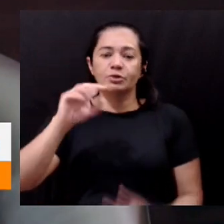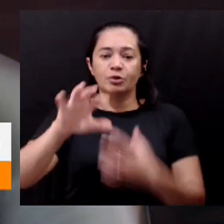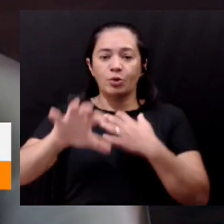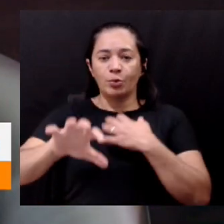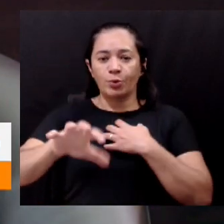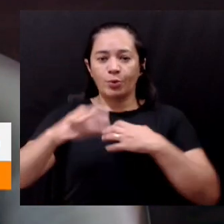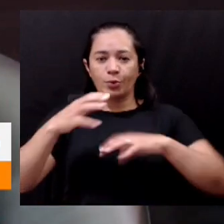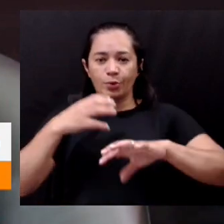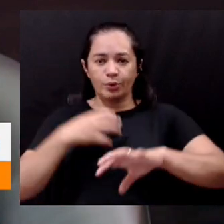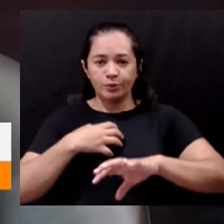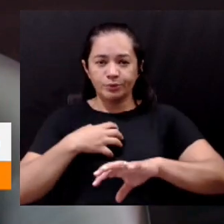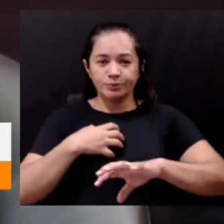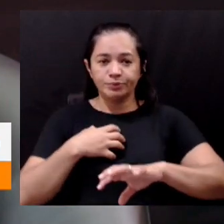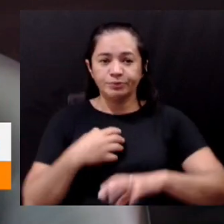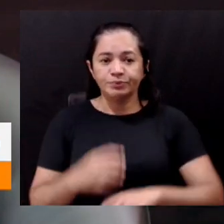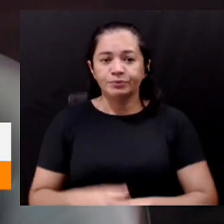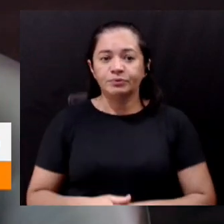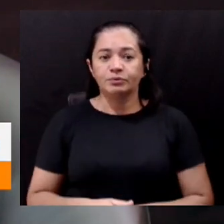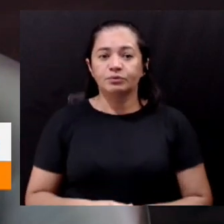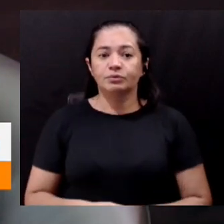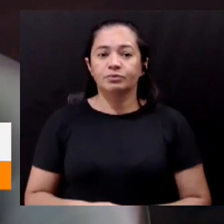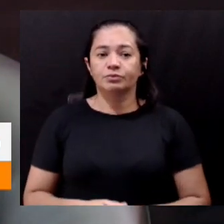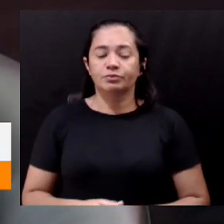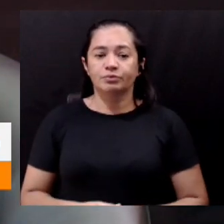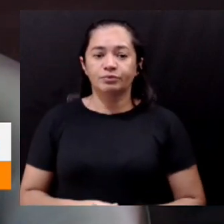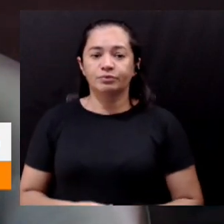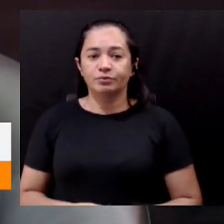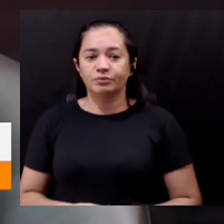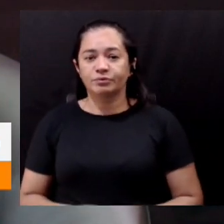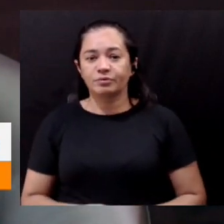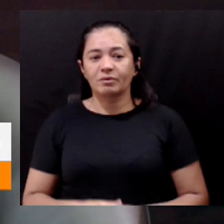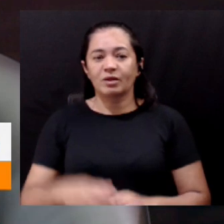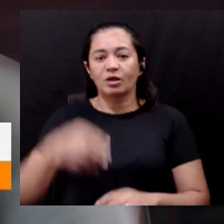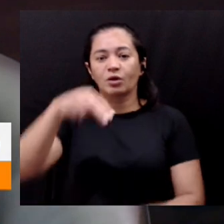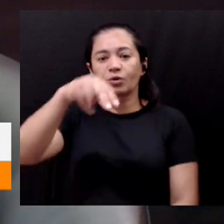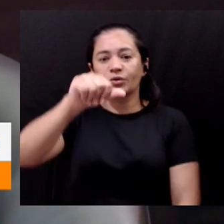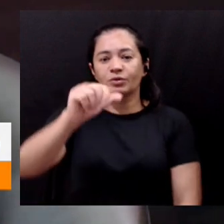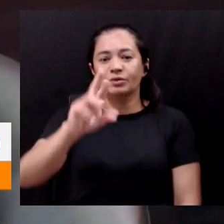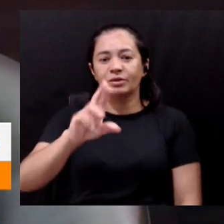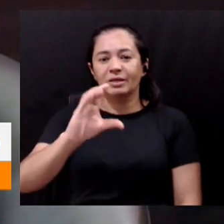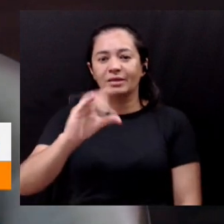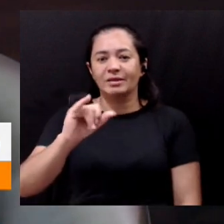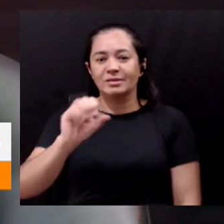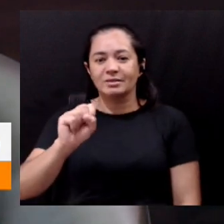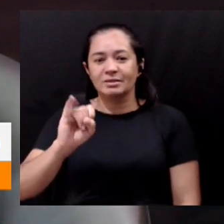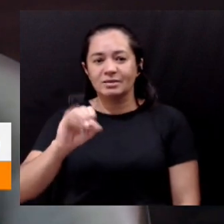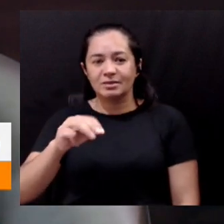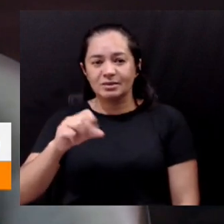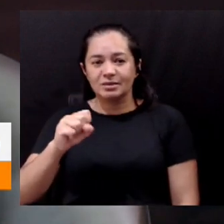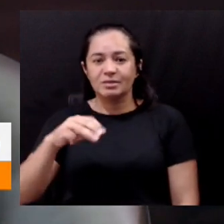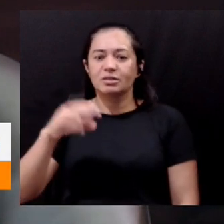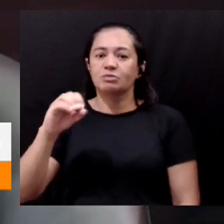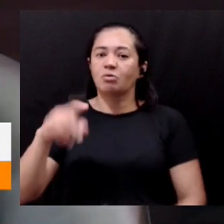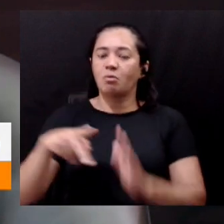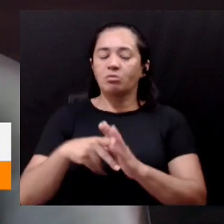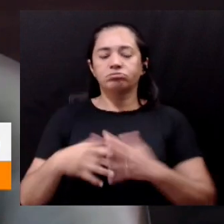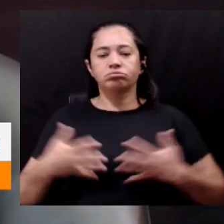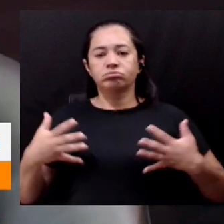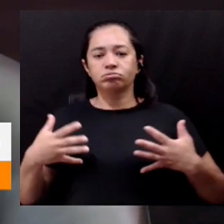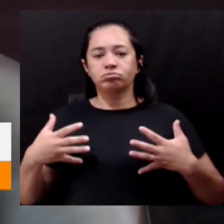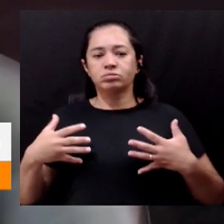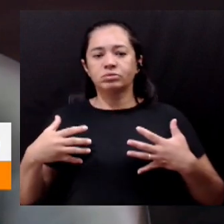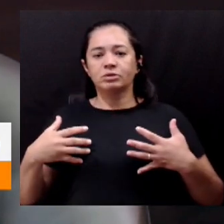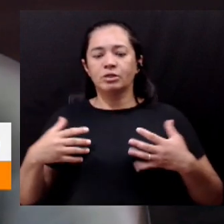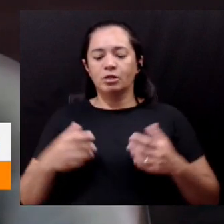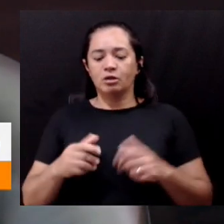empatia, o narcisismo do ego, ele se torna muito maior, né, porque o ego é Nossa.